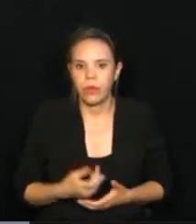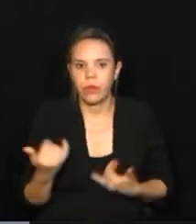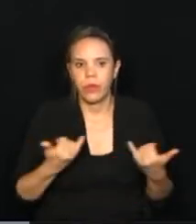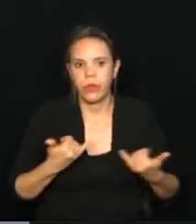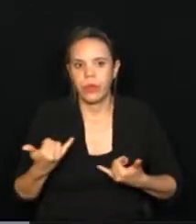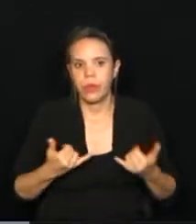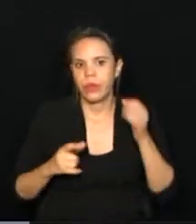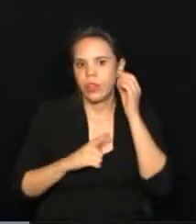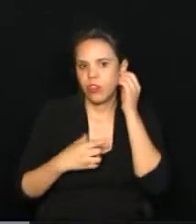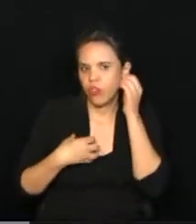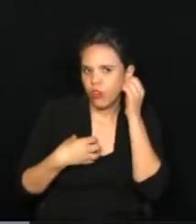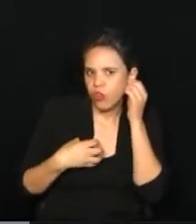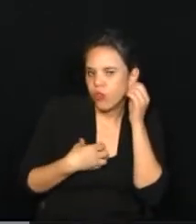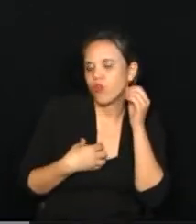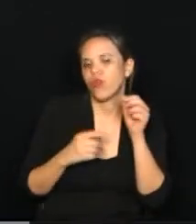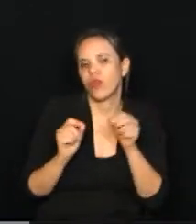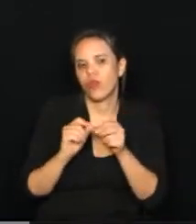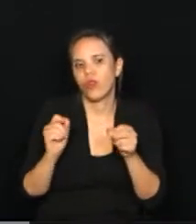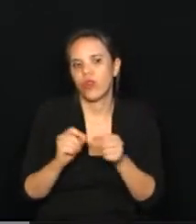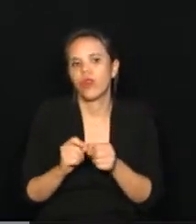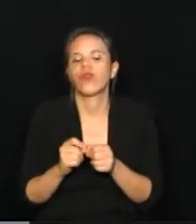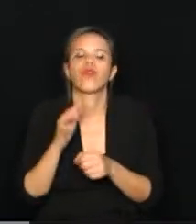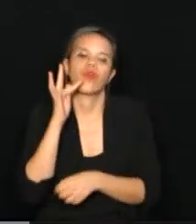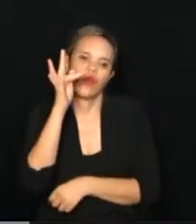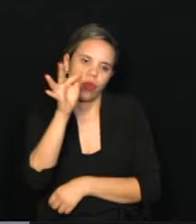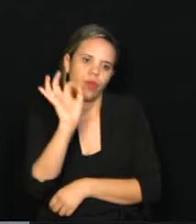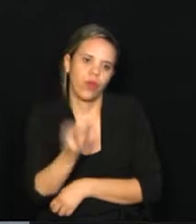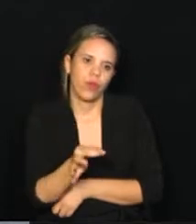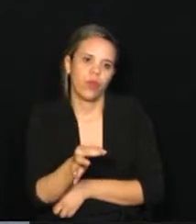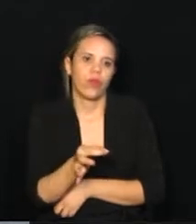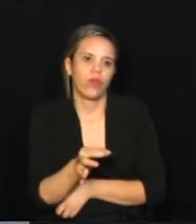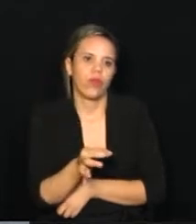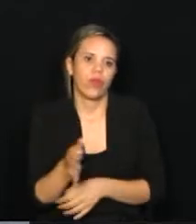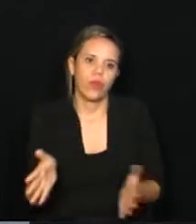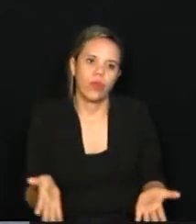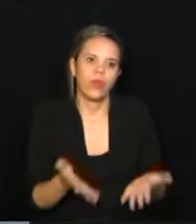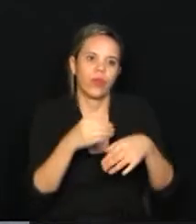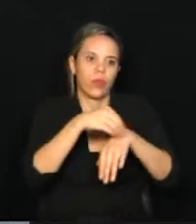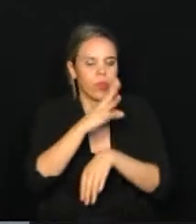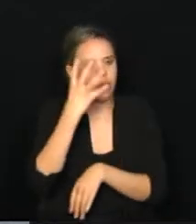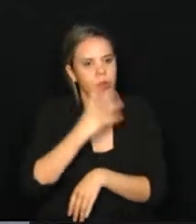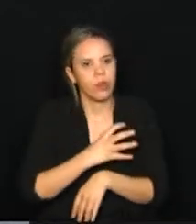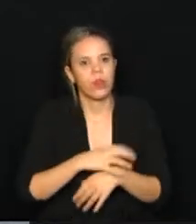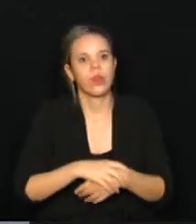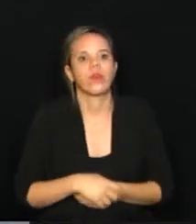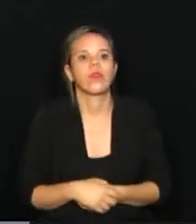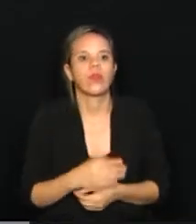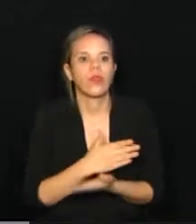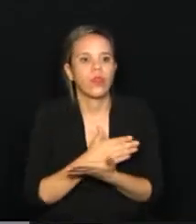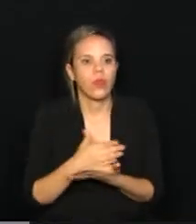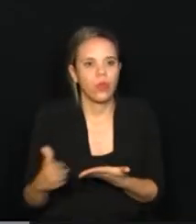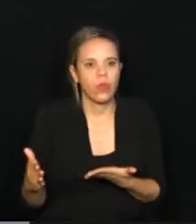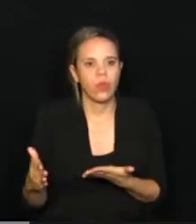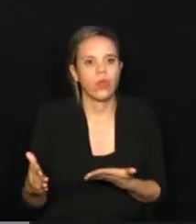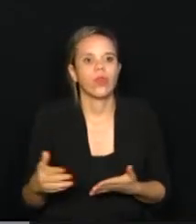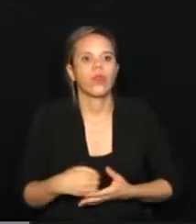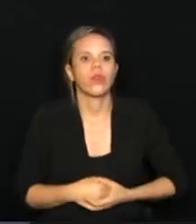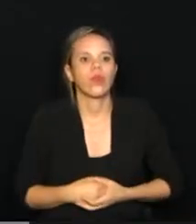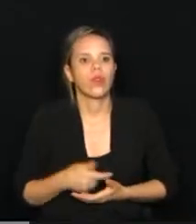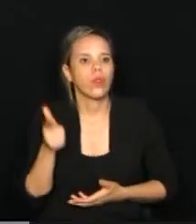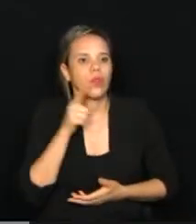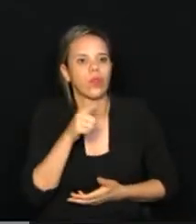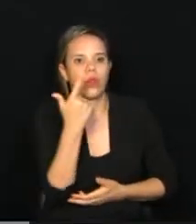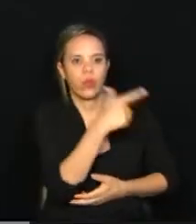tinha estilo, que eu tinha jeito, que eu tinha futuro. Então, eu fui levando isso a sério. E aí, eu comecei a conseguir para